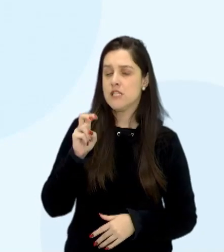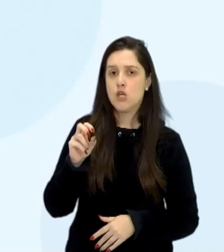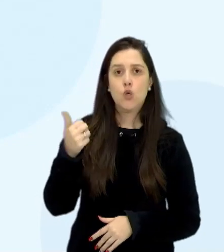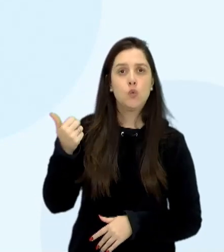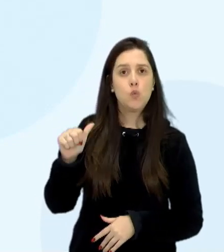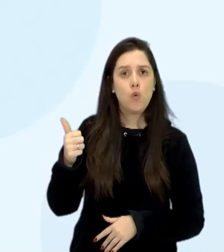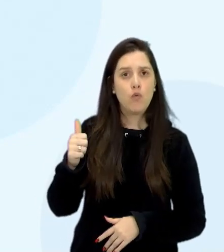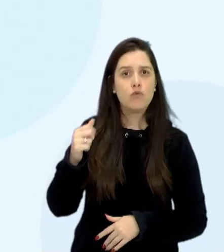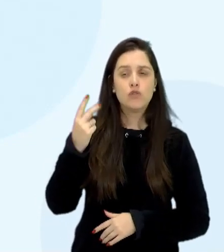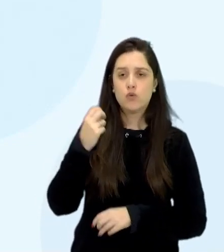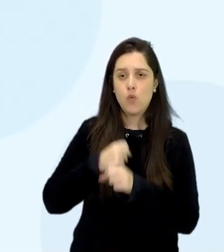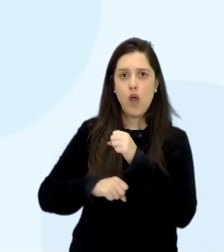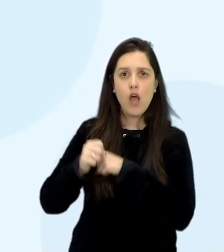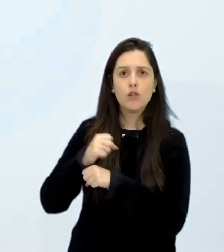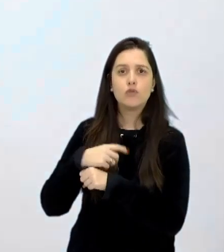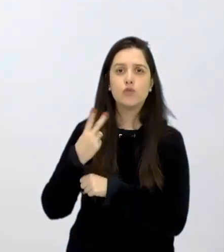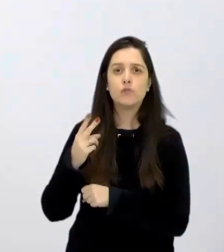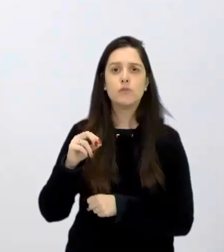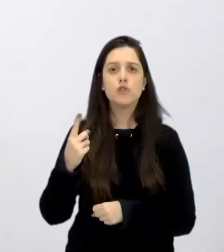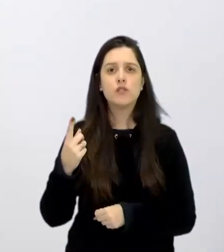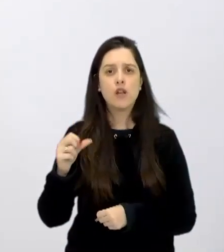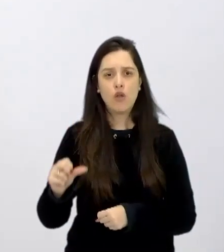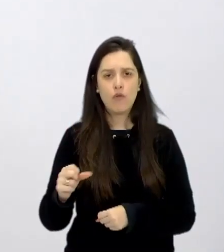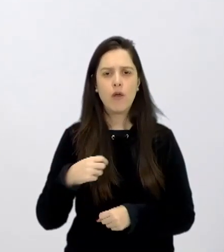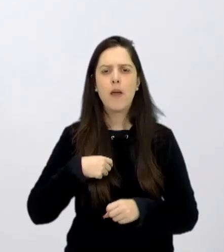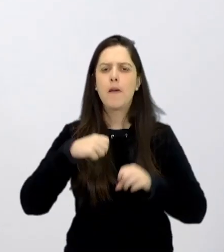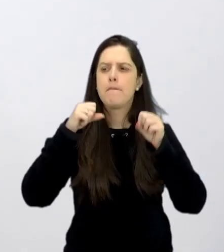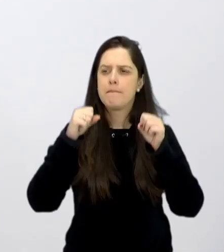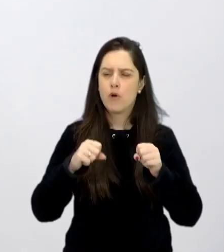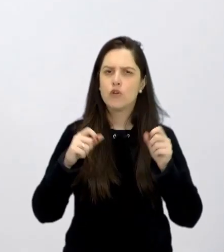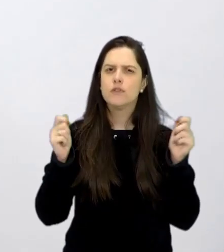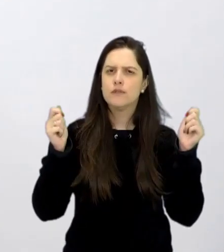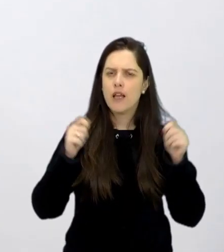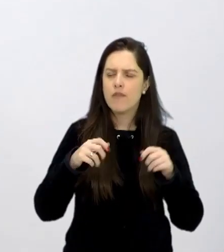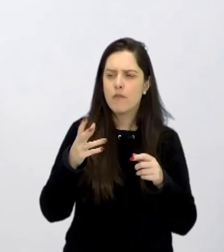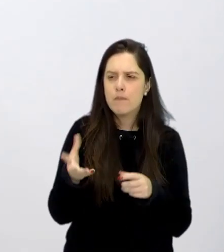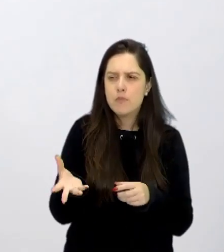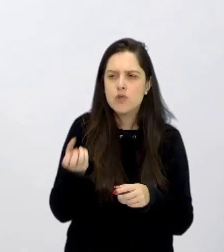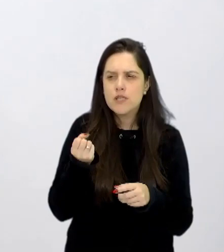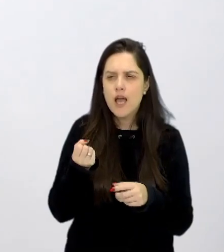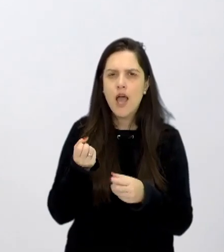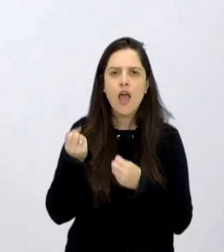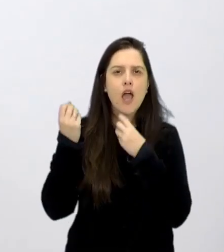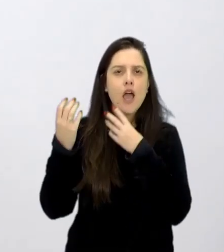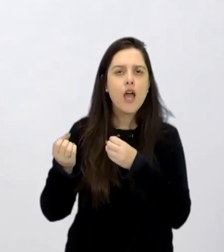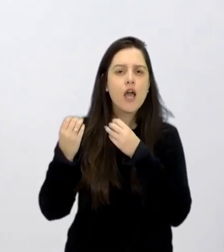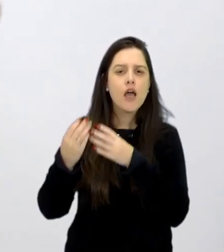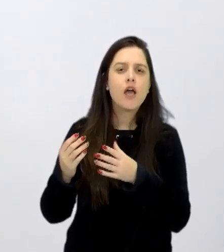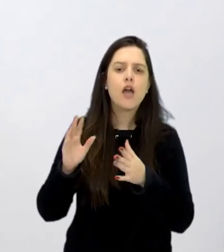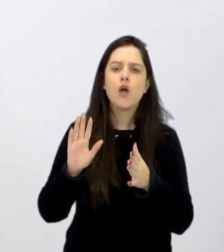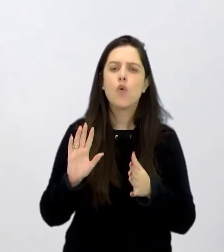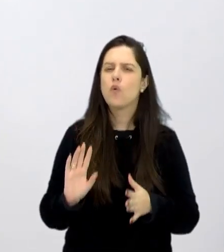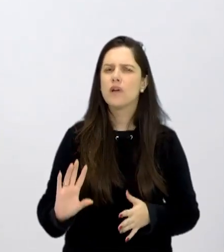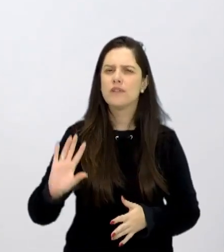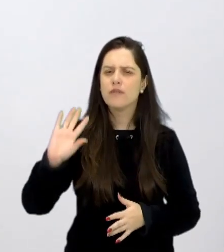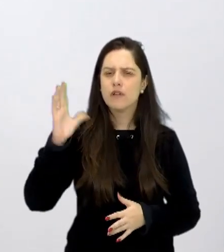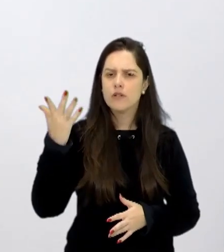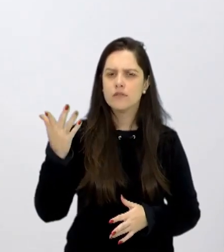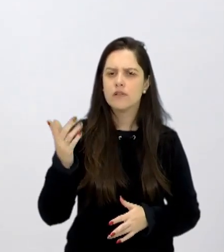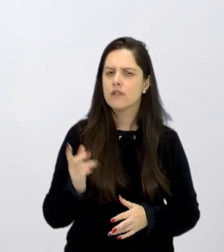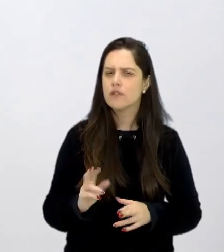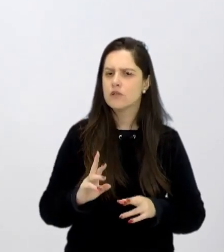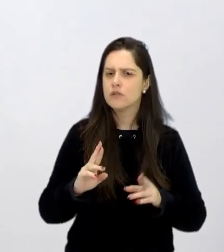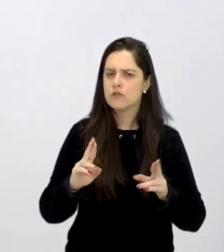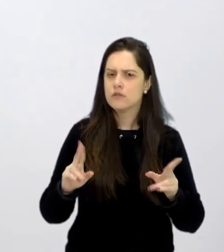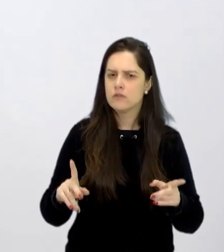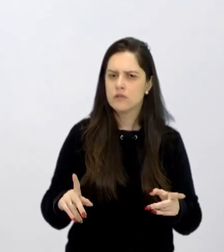25/11/2019. Aí você também pode e deve buscar informações do que aconteceu, o que será que ocorreu nesse período